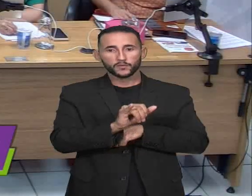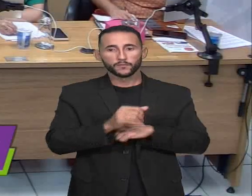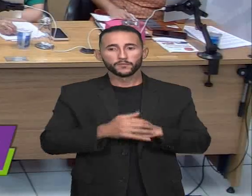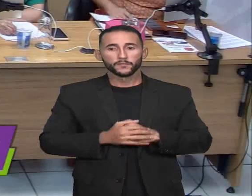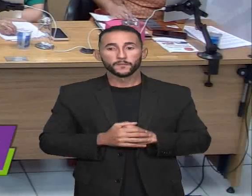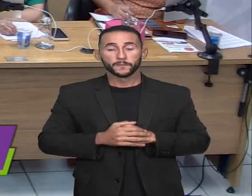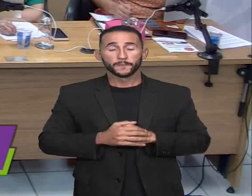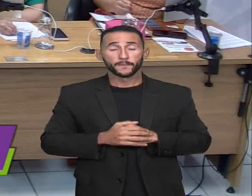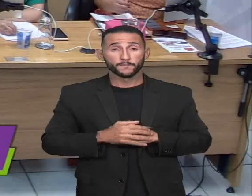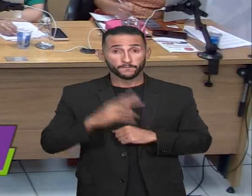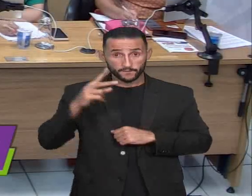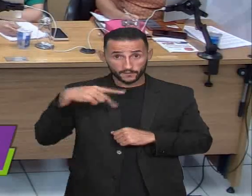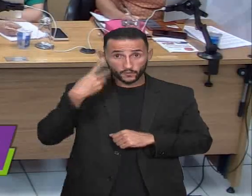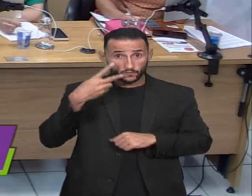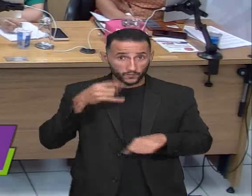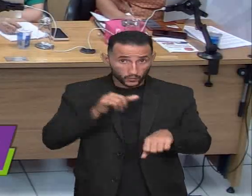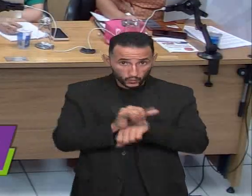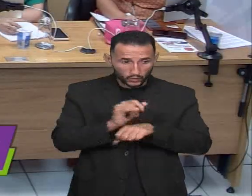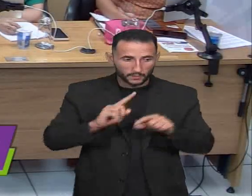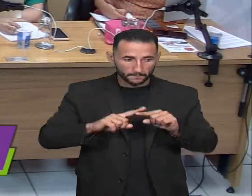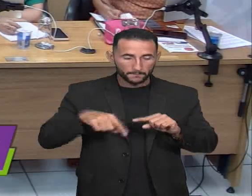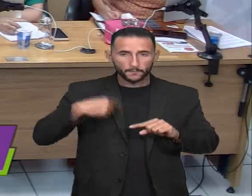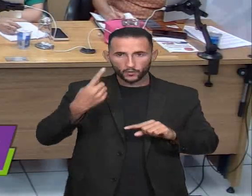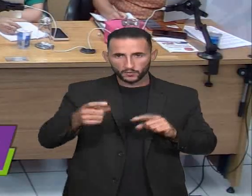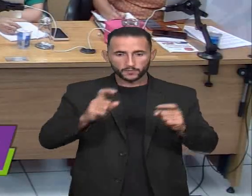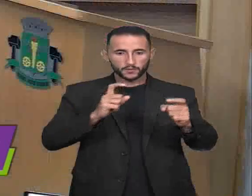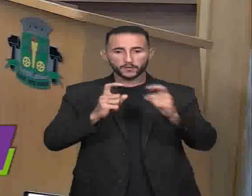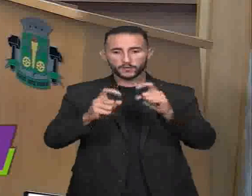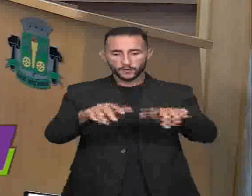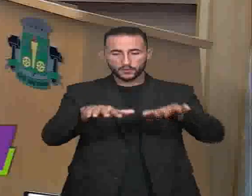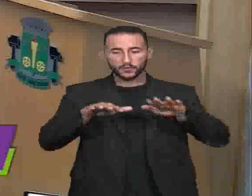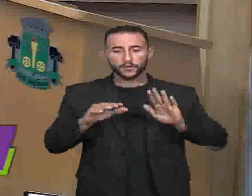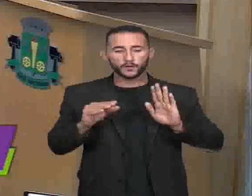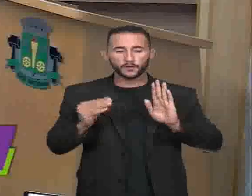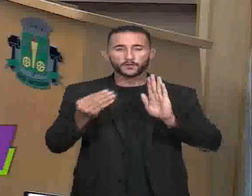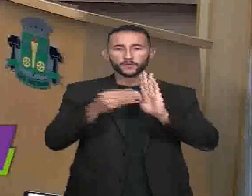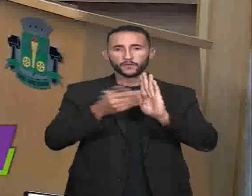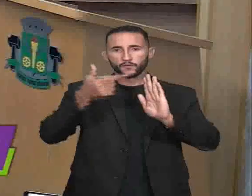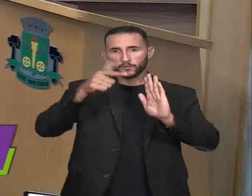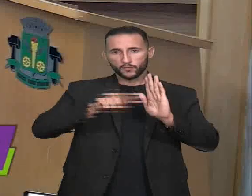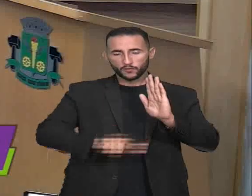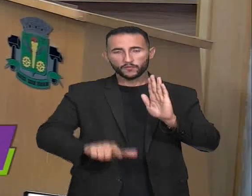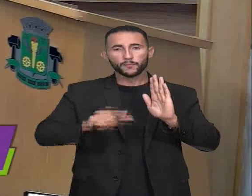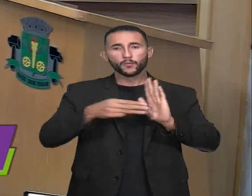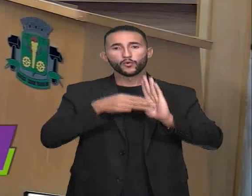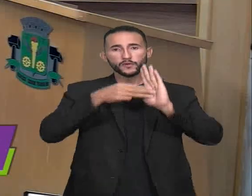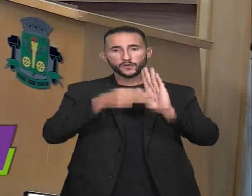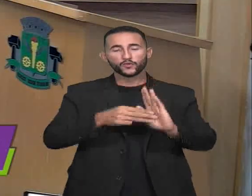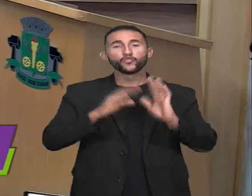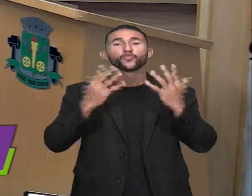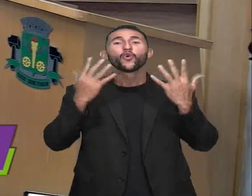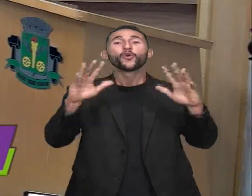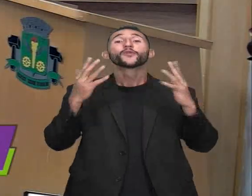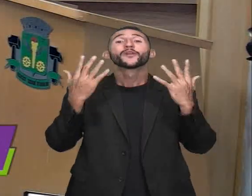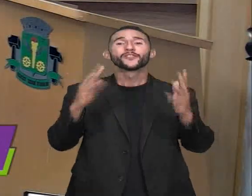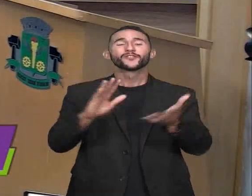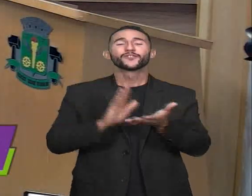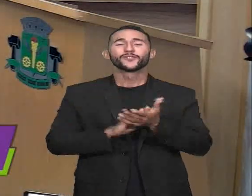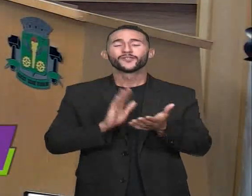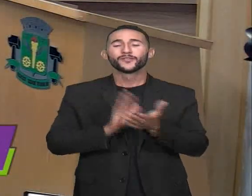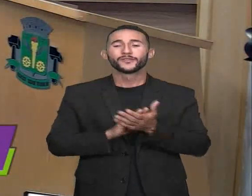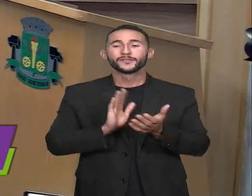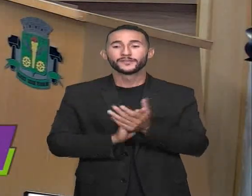não ausência sen do autor será pautado na próxima sessão Moção de congratulações número 12